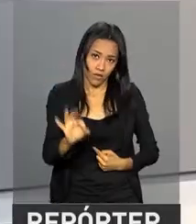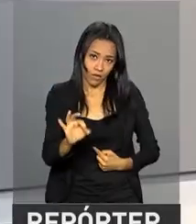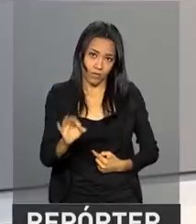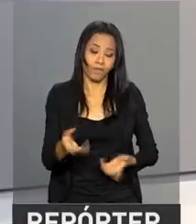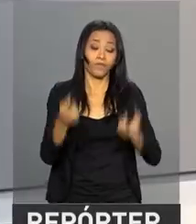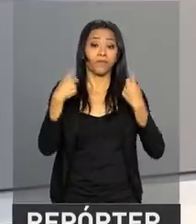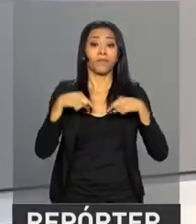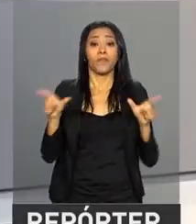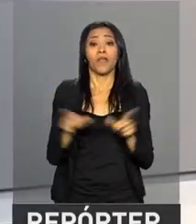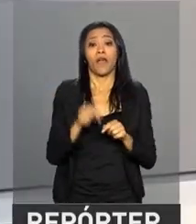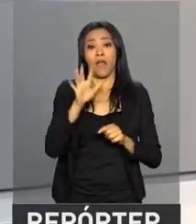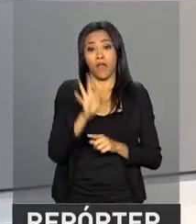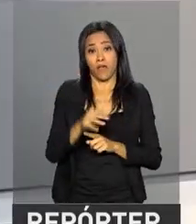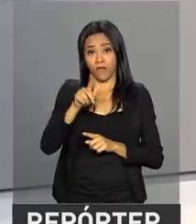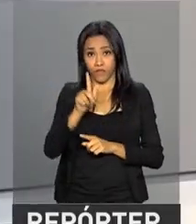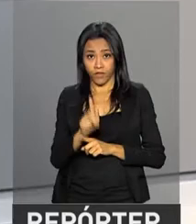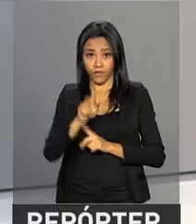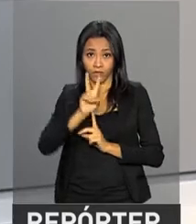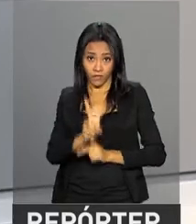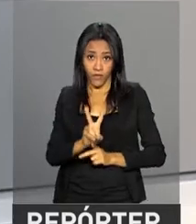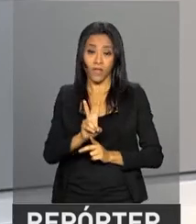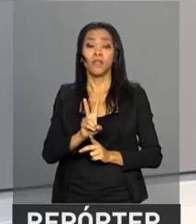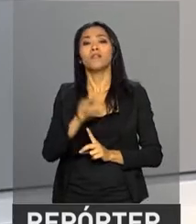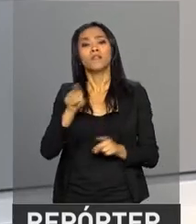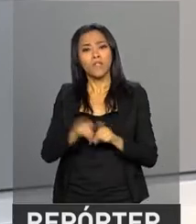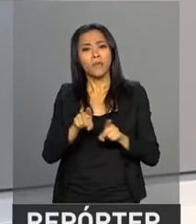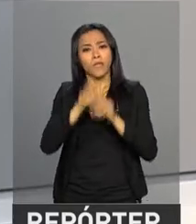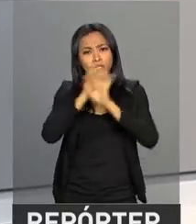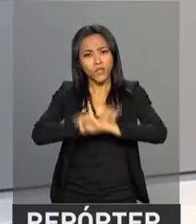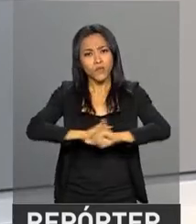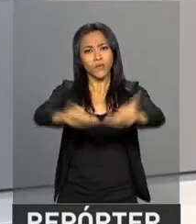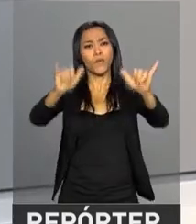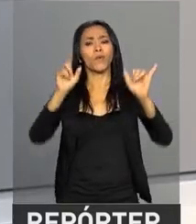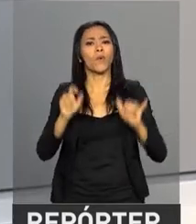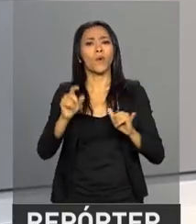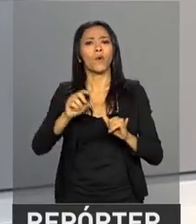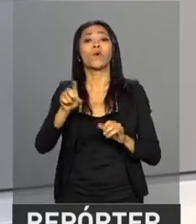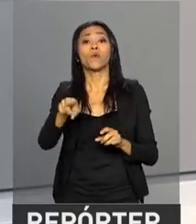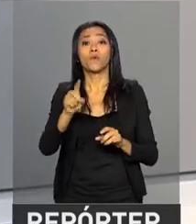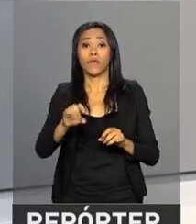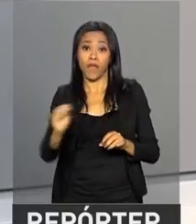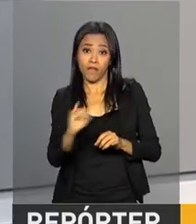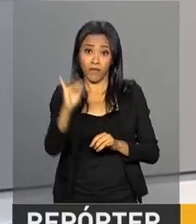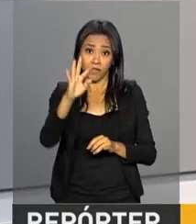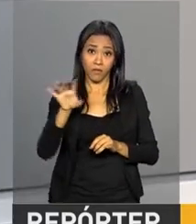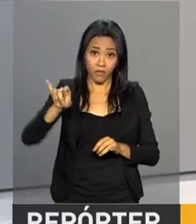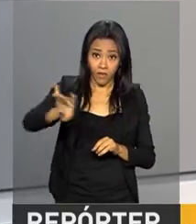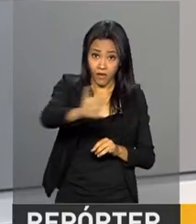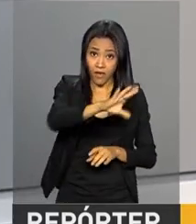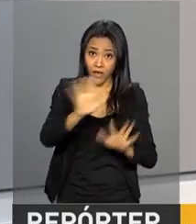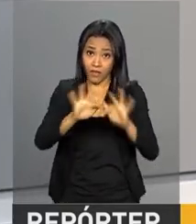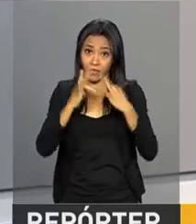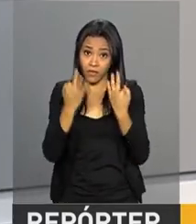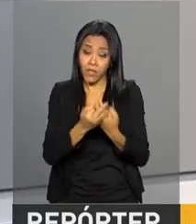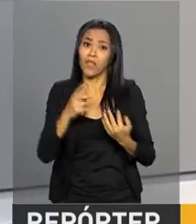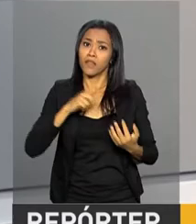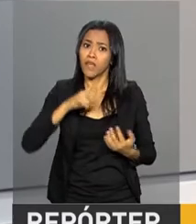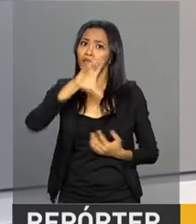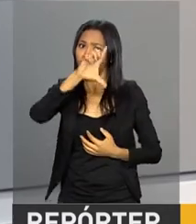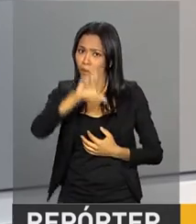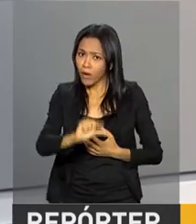já a fundação getúlio vargas divulgou o índice que mede a inflação para famílias de baixa renda em setembro houve deflação de